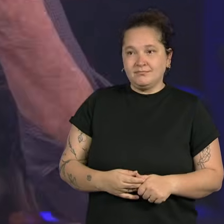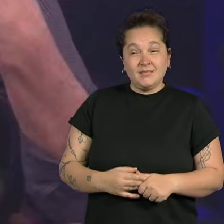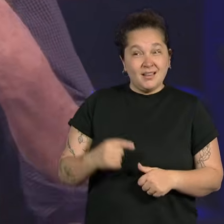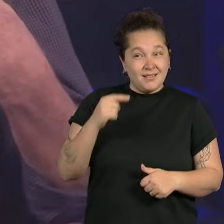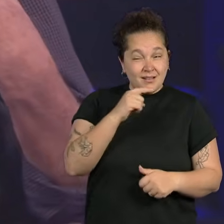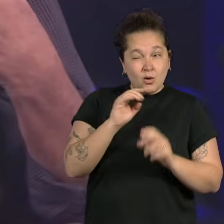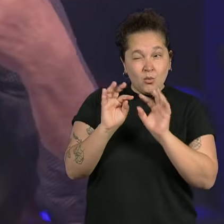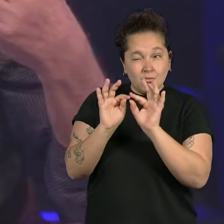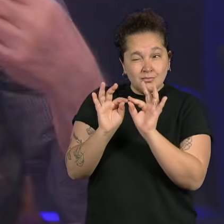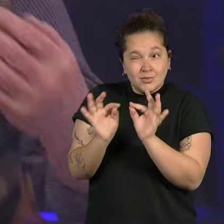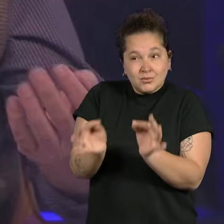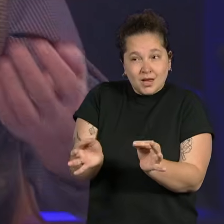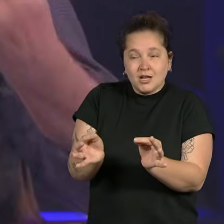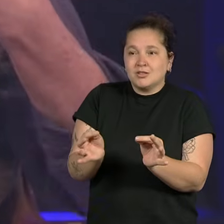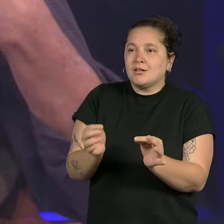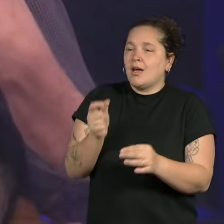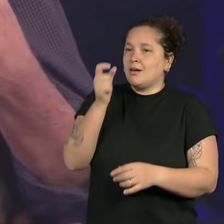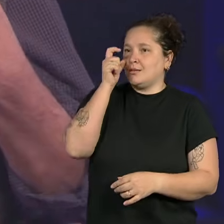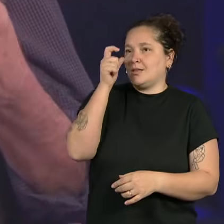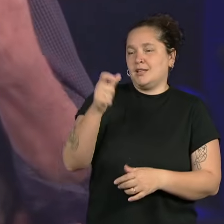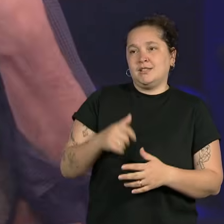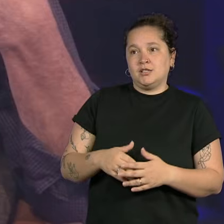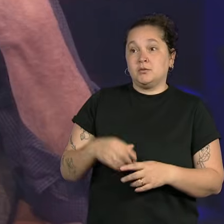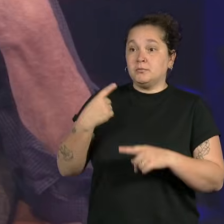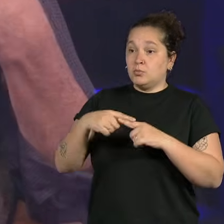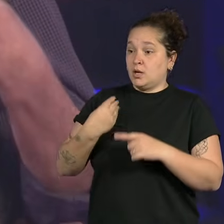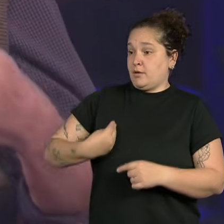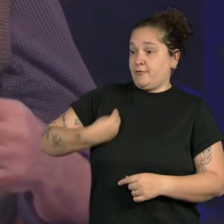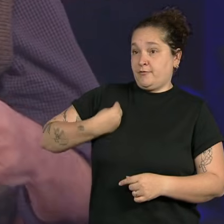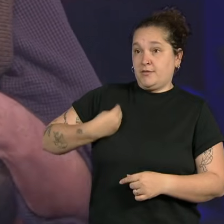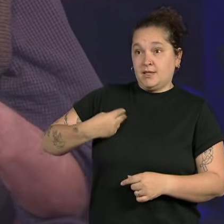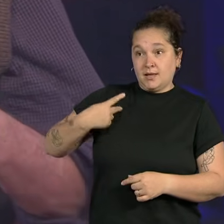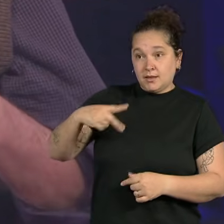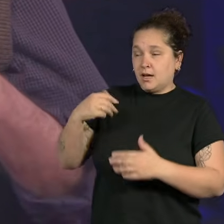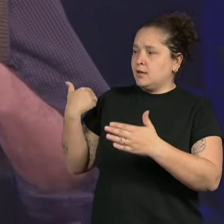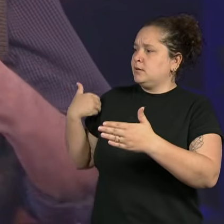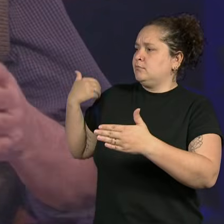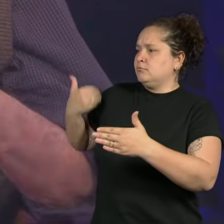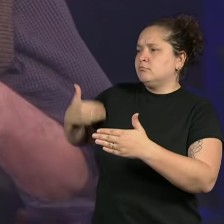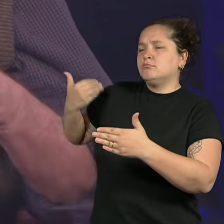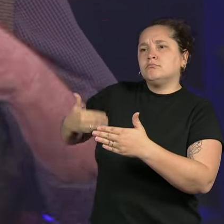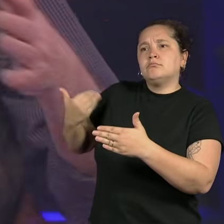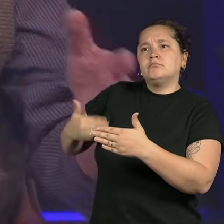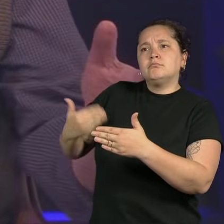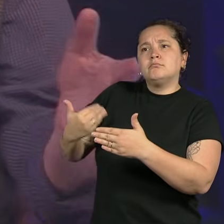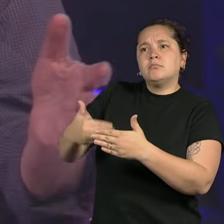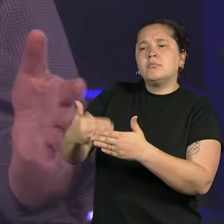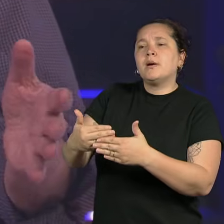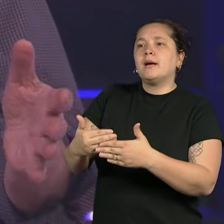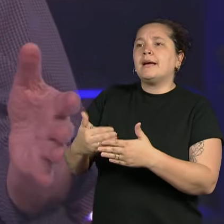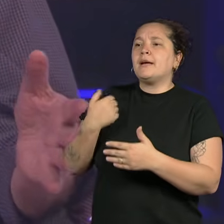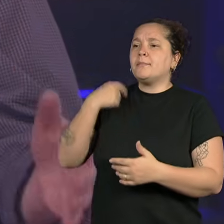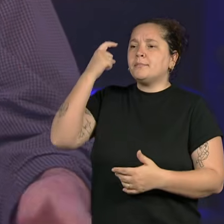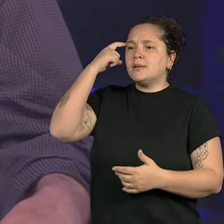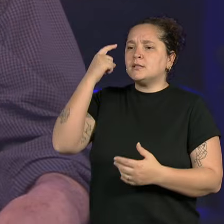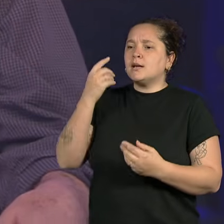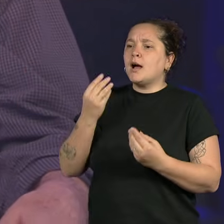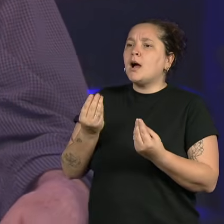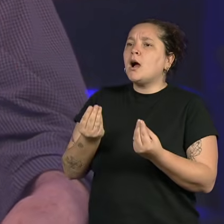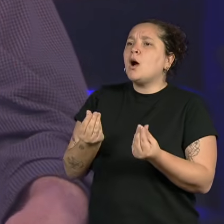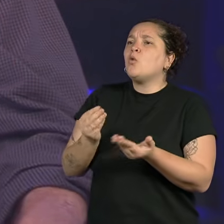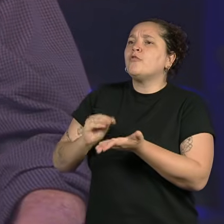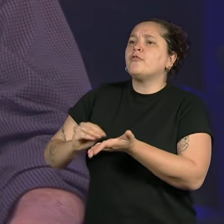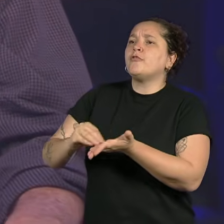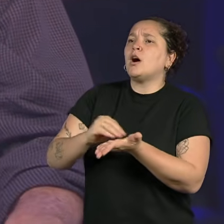dele de perceber, dentro da sua trajetória, da sua biografia, o que onde ele se desviou do ideal cristão. Né?